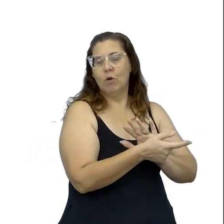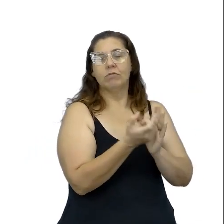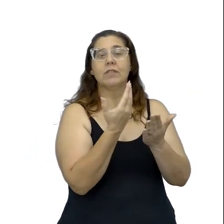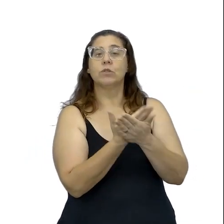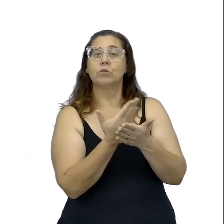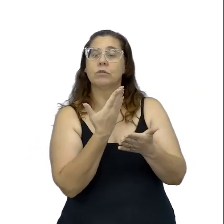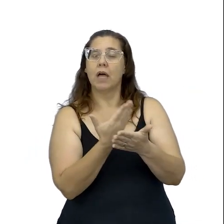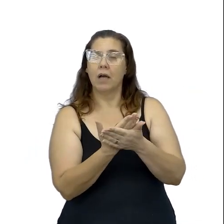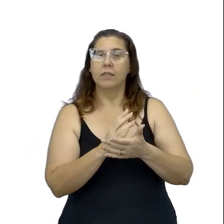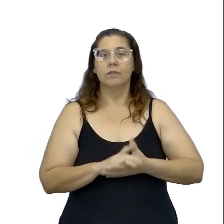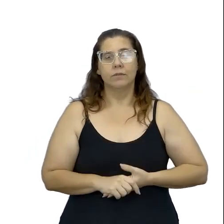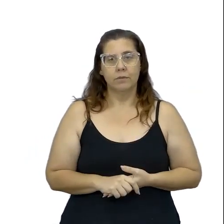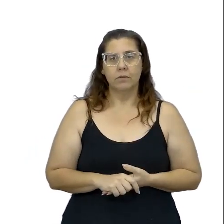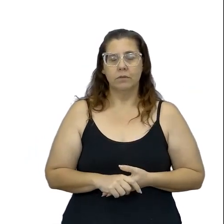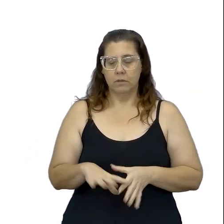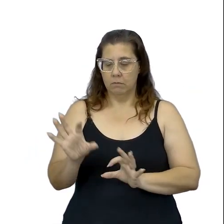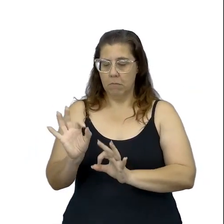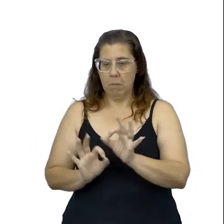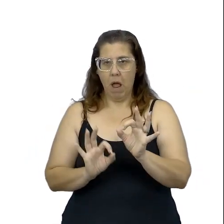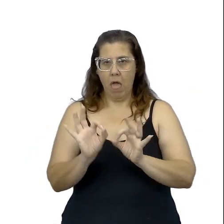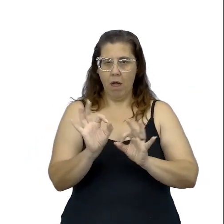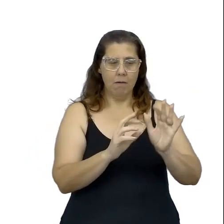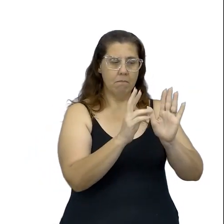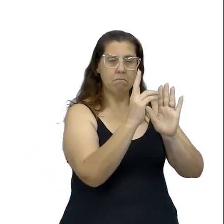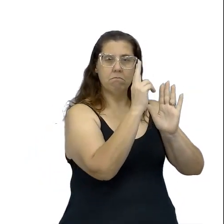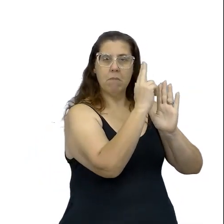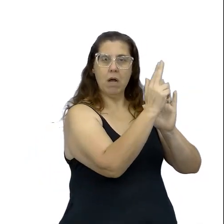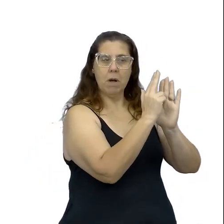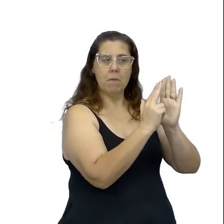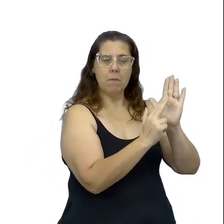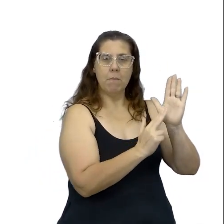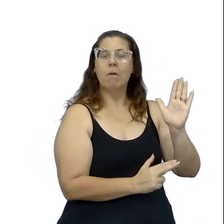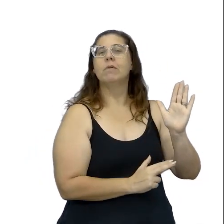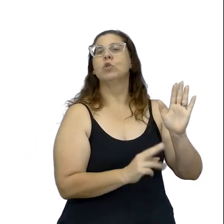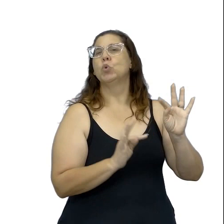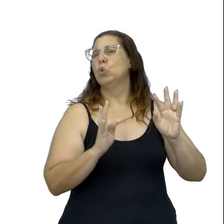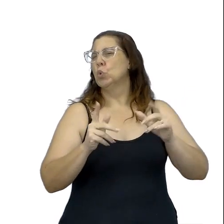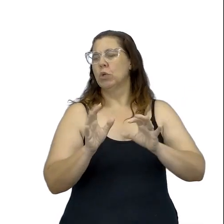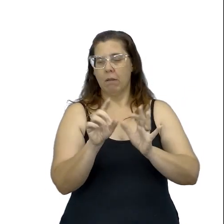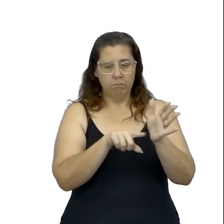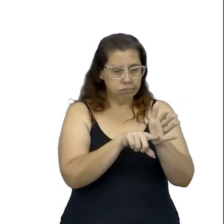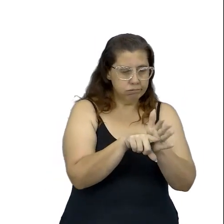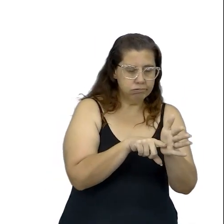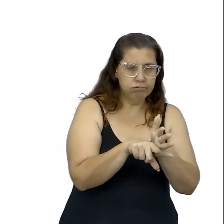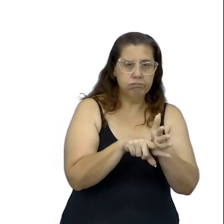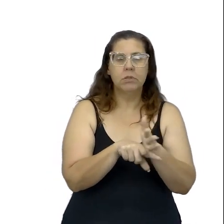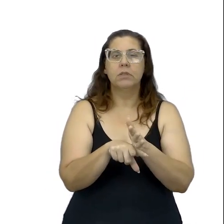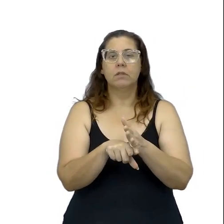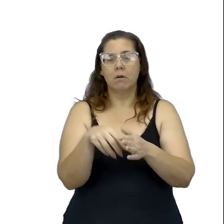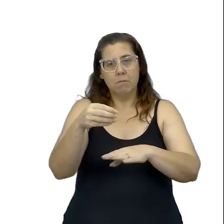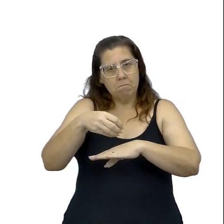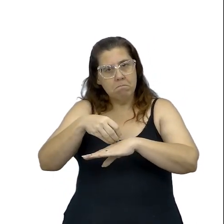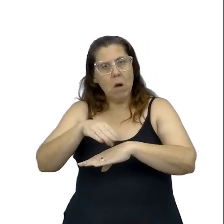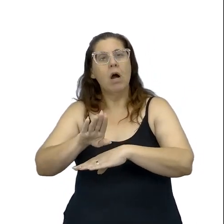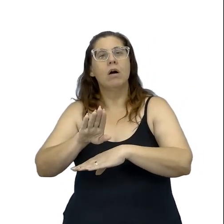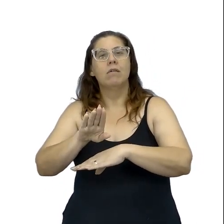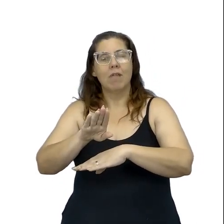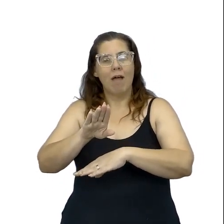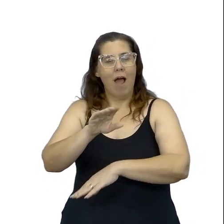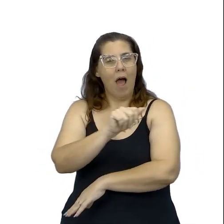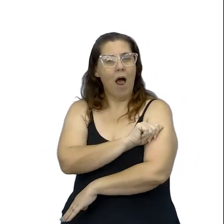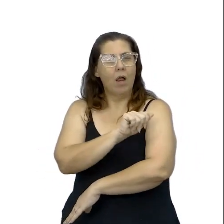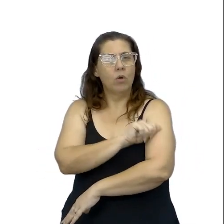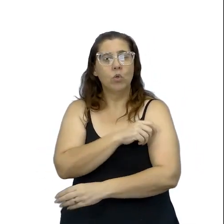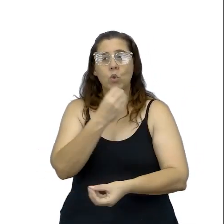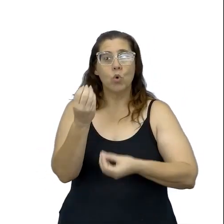estudado, criar roteiros, né, com os conteúdos que serão pesquisados, orientar os estudantes de